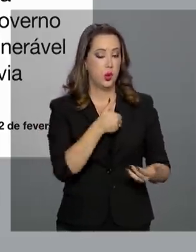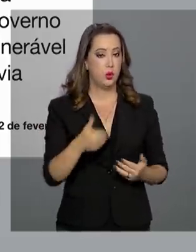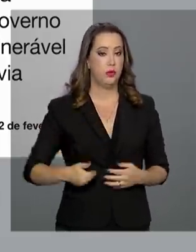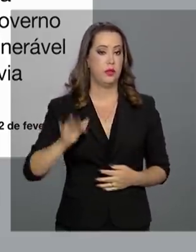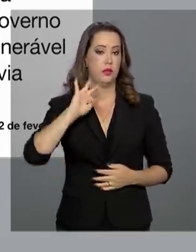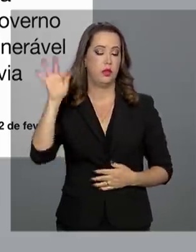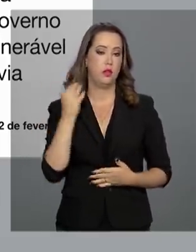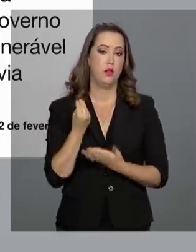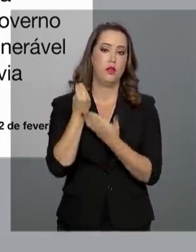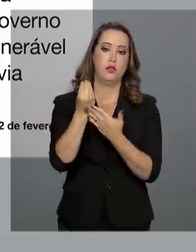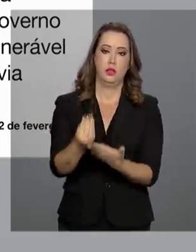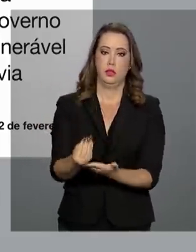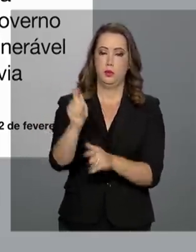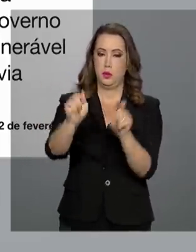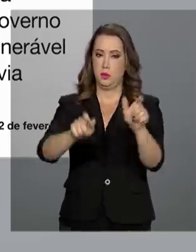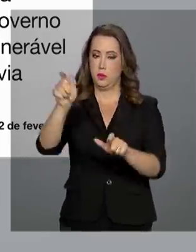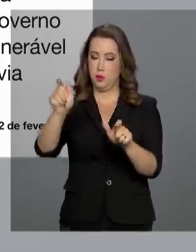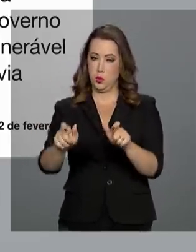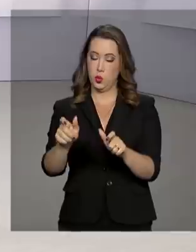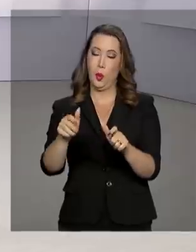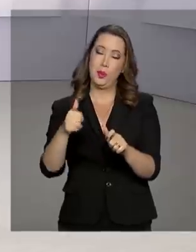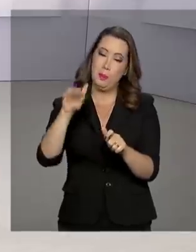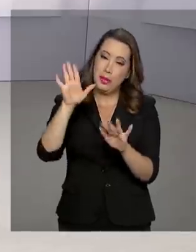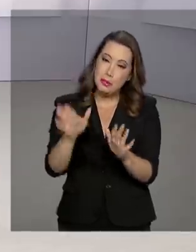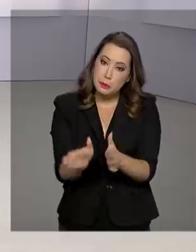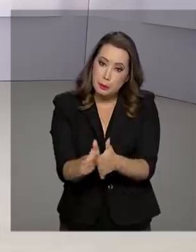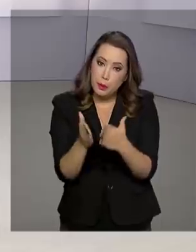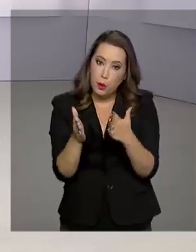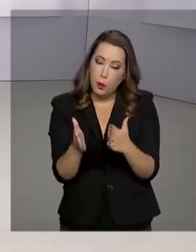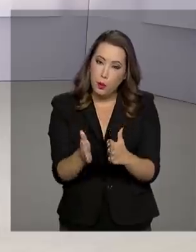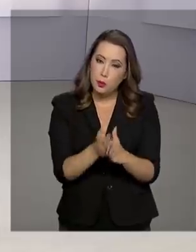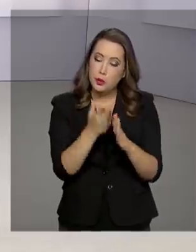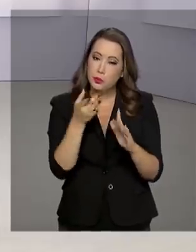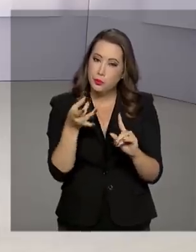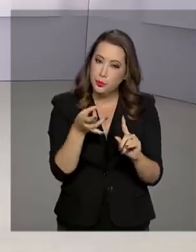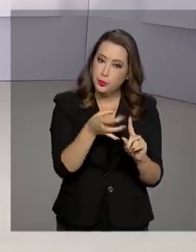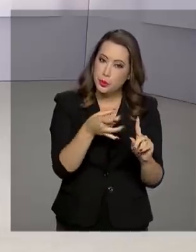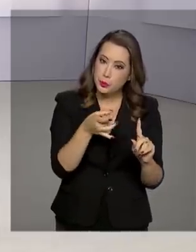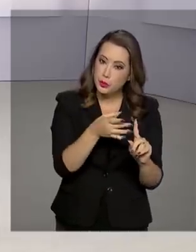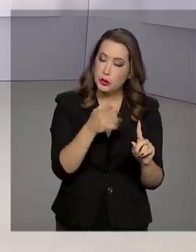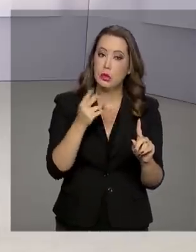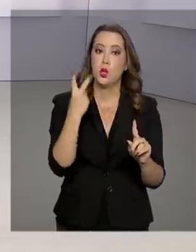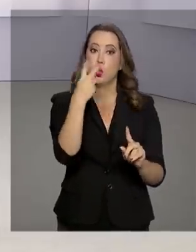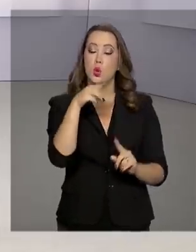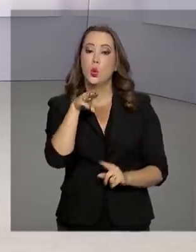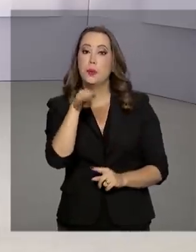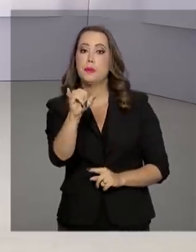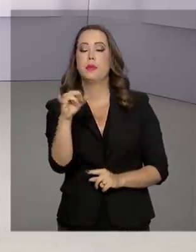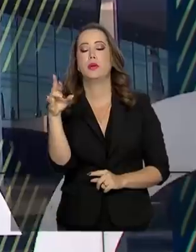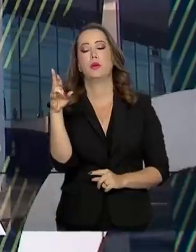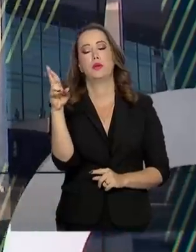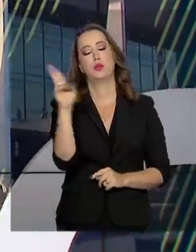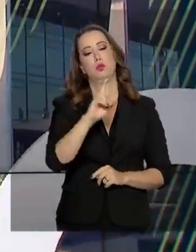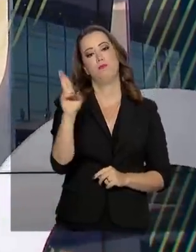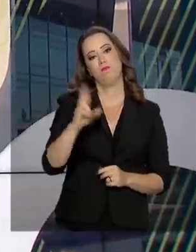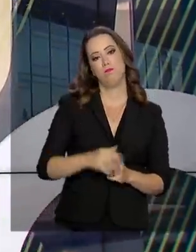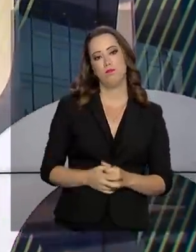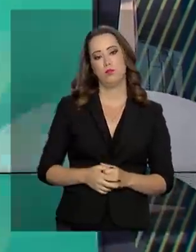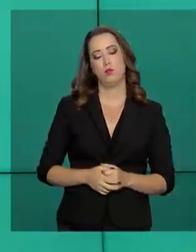governo federal vai disponibilizar para a população mais vulnerável do país dois bilhões e meio de reais